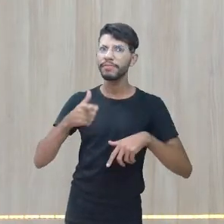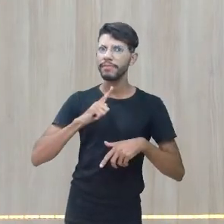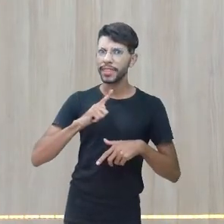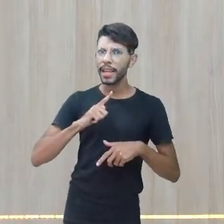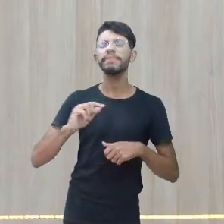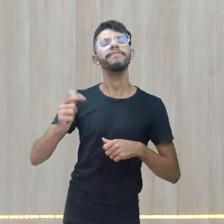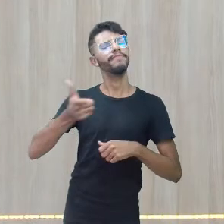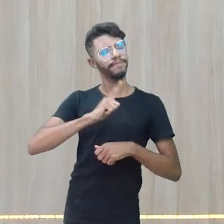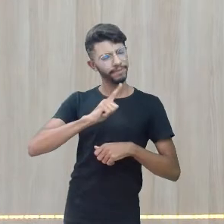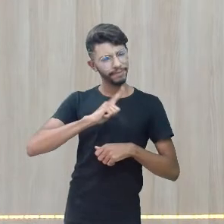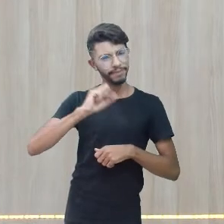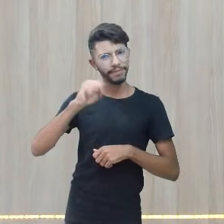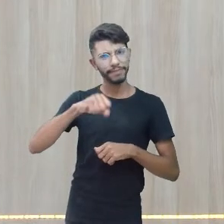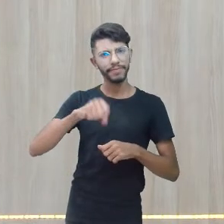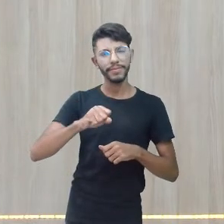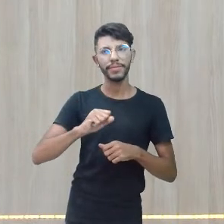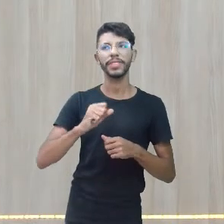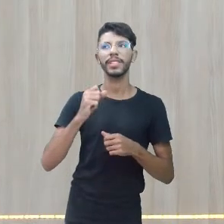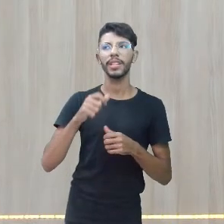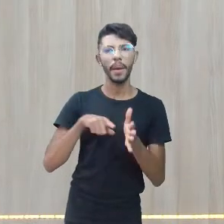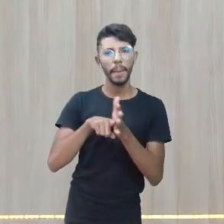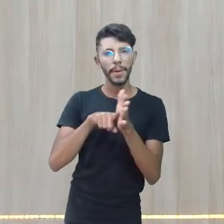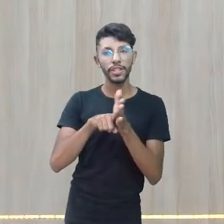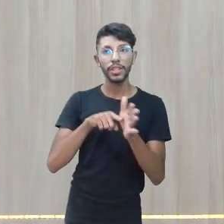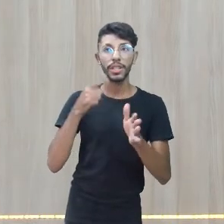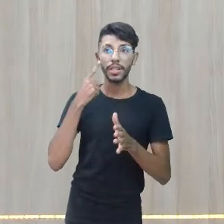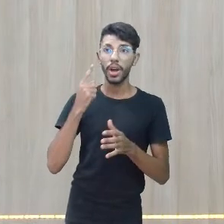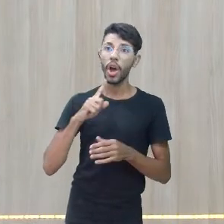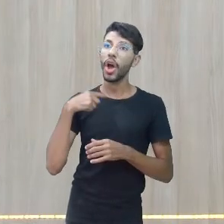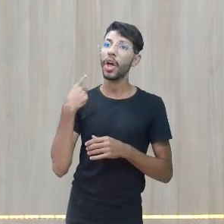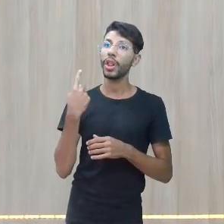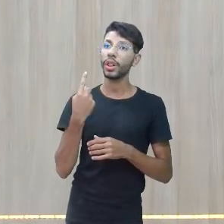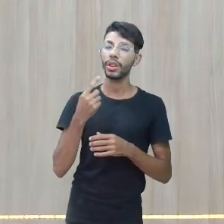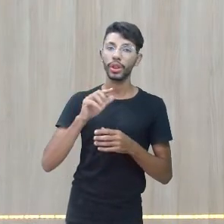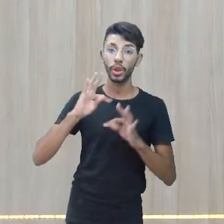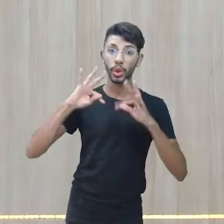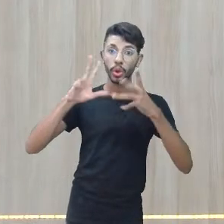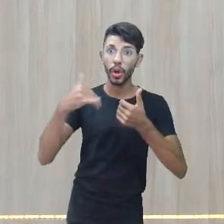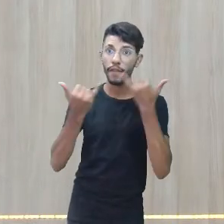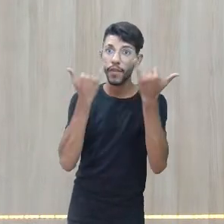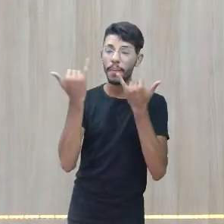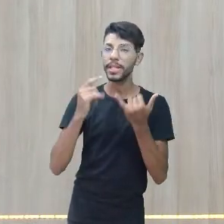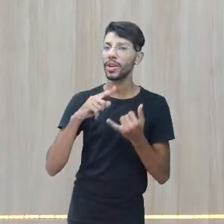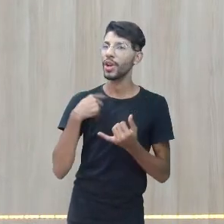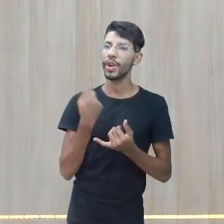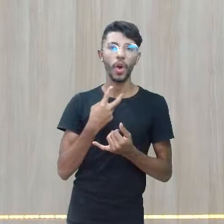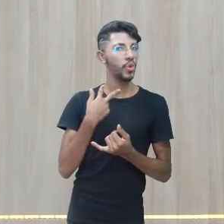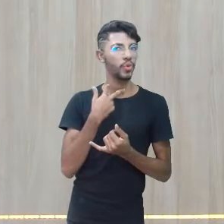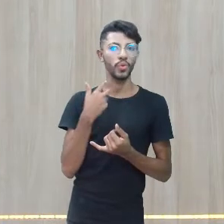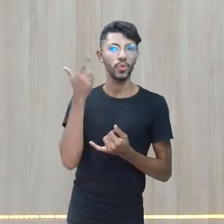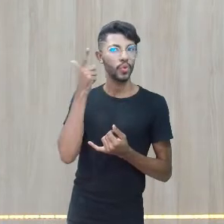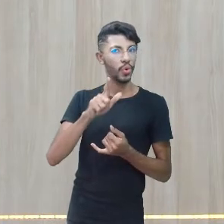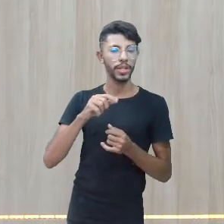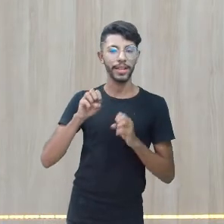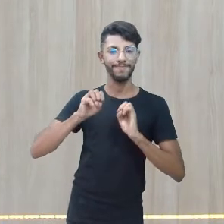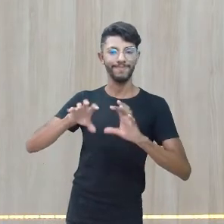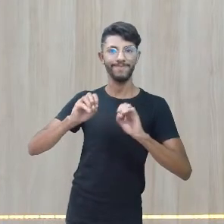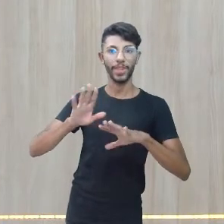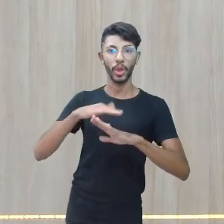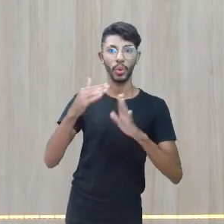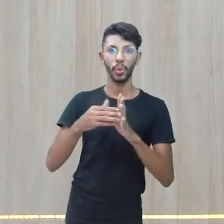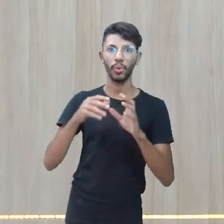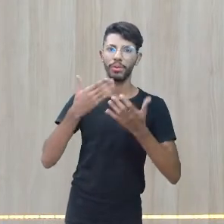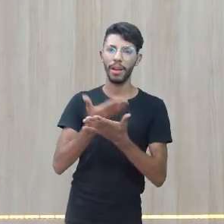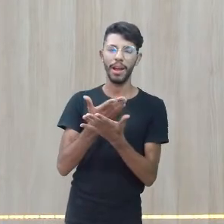todas as informações trazemos dentro de uma aula ou de 3 aulas. Nós nunca deixamos, né, tudo assim prontinho. Vai